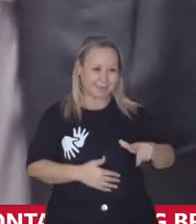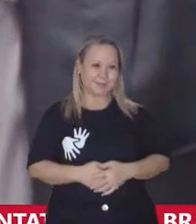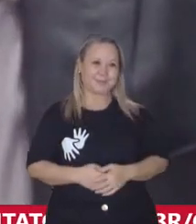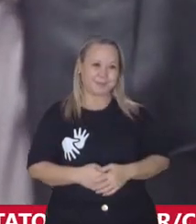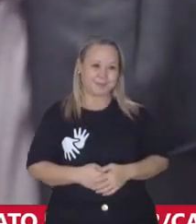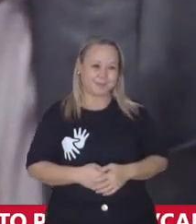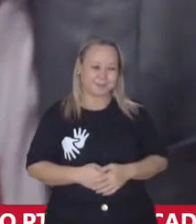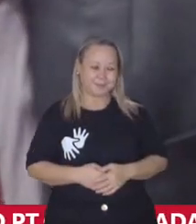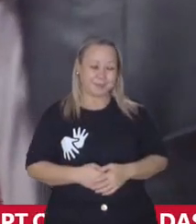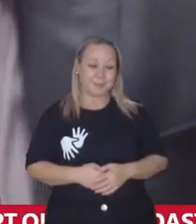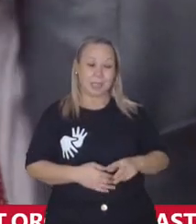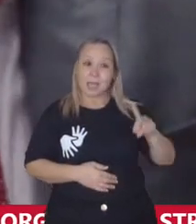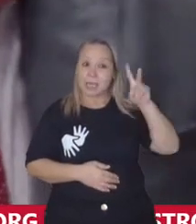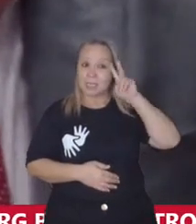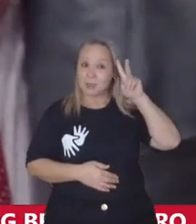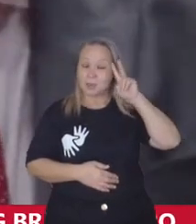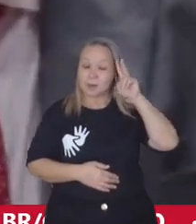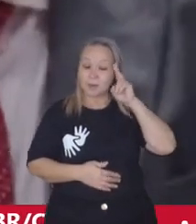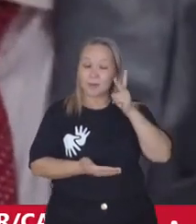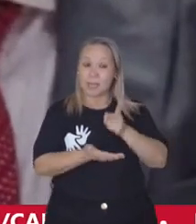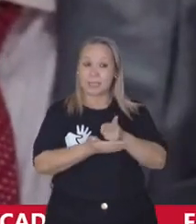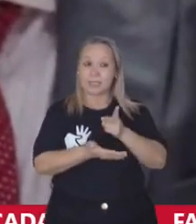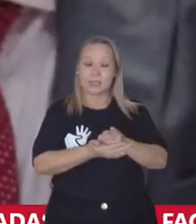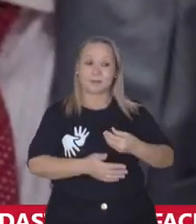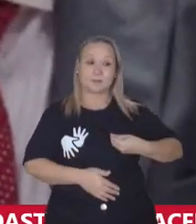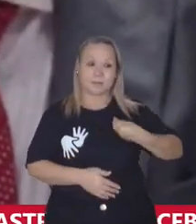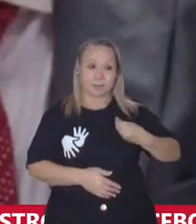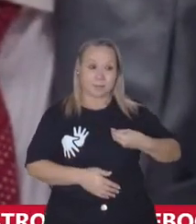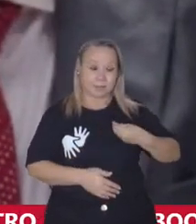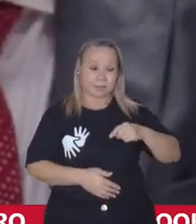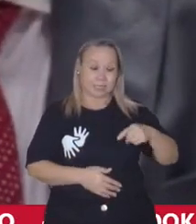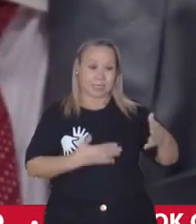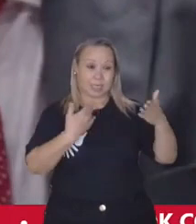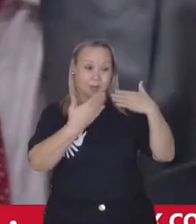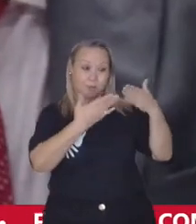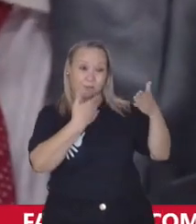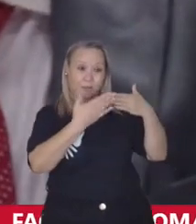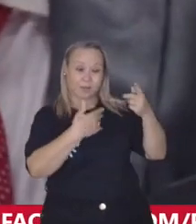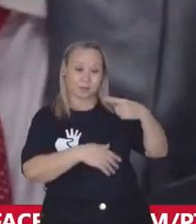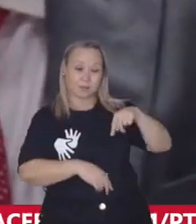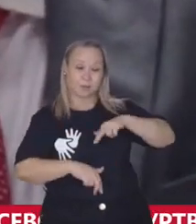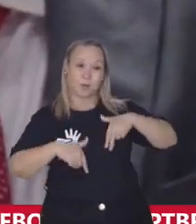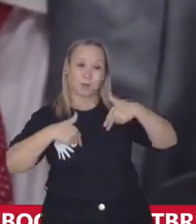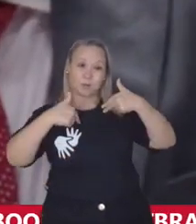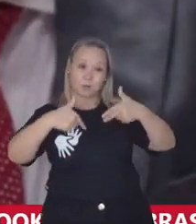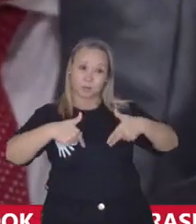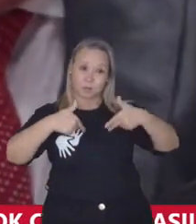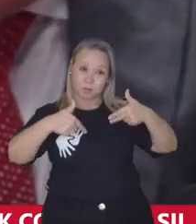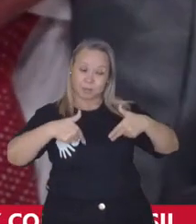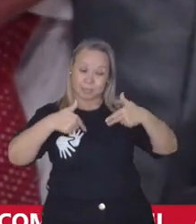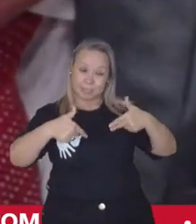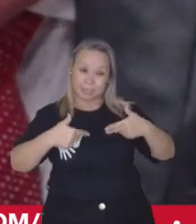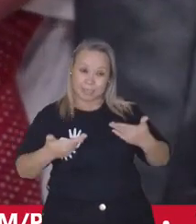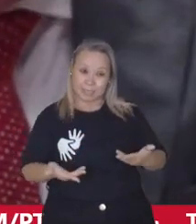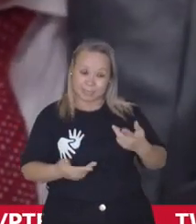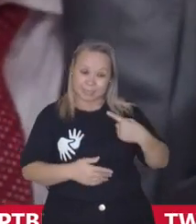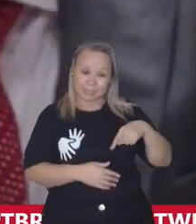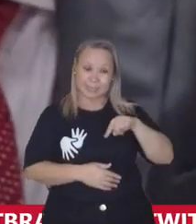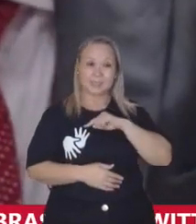Todas as segundas-feiras estaremos aqui conversando com nossos militantes, com a